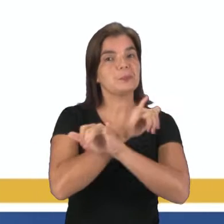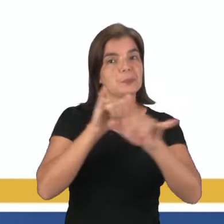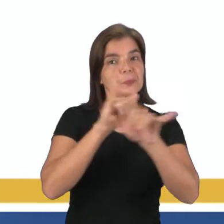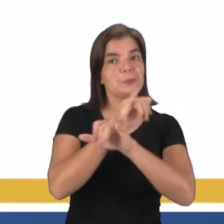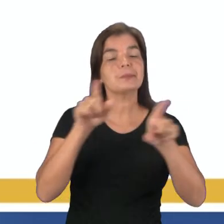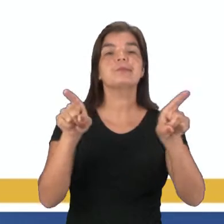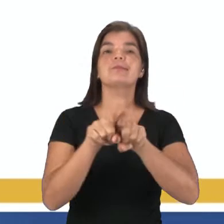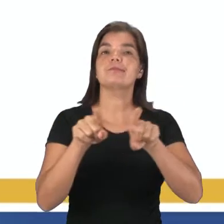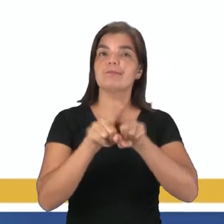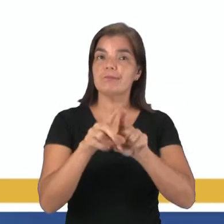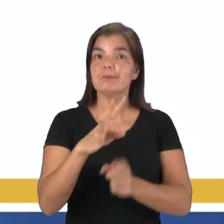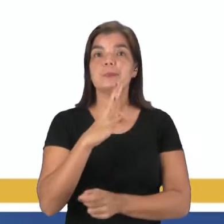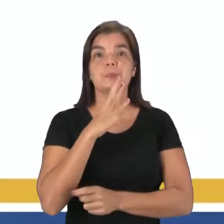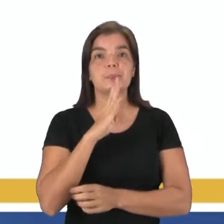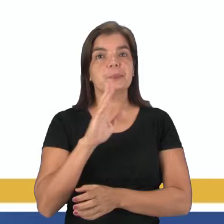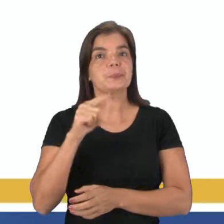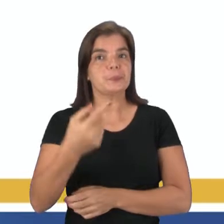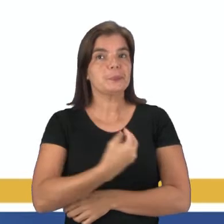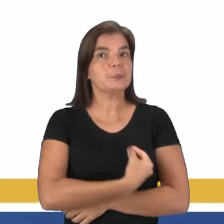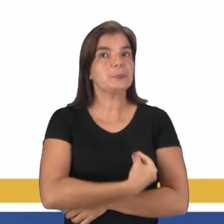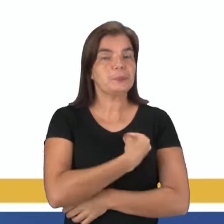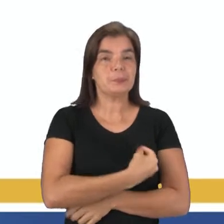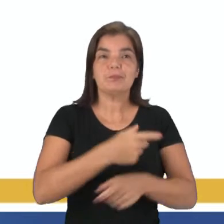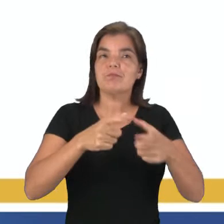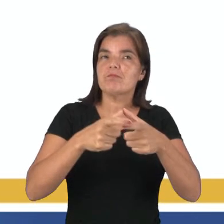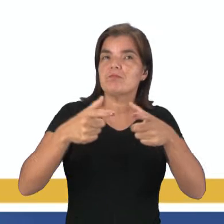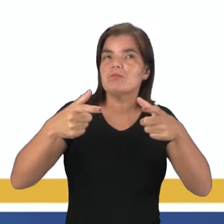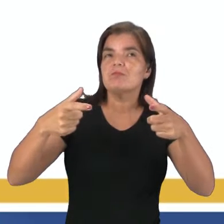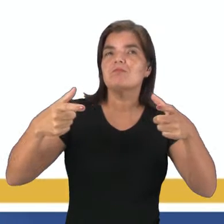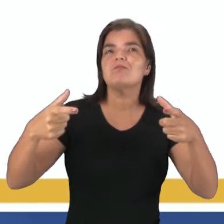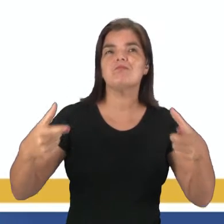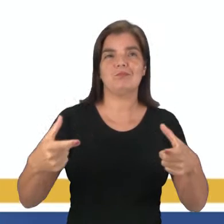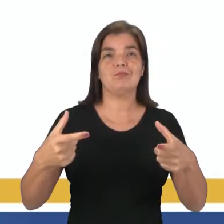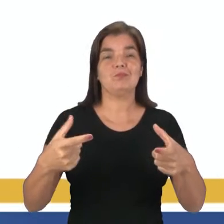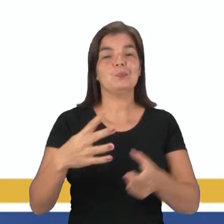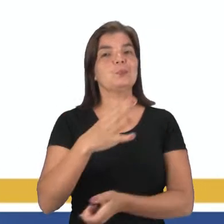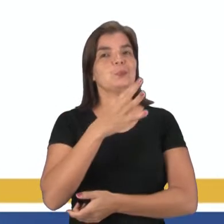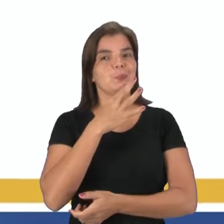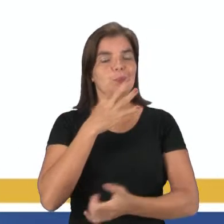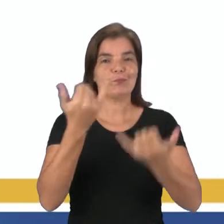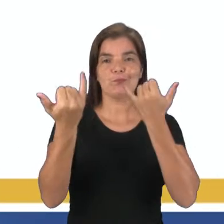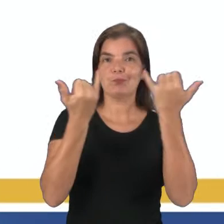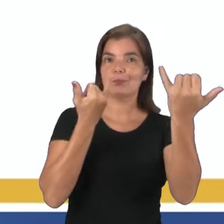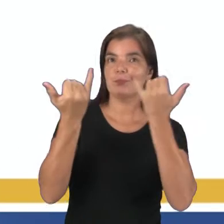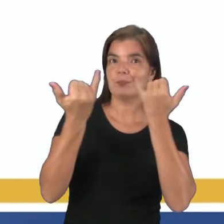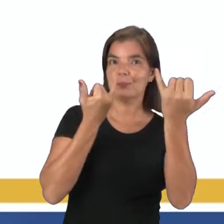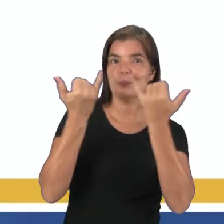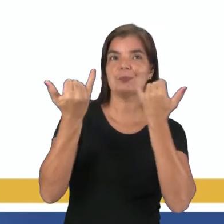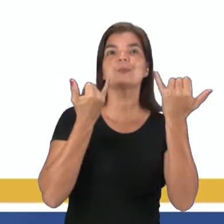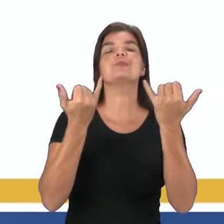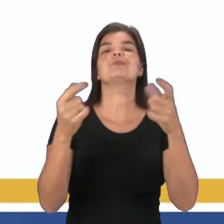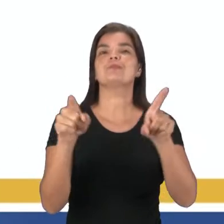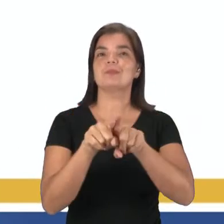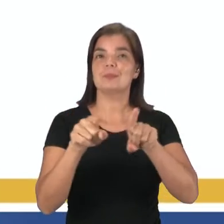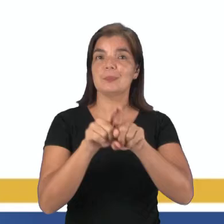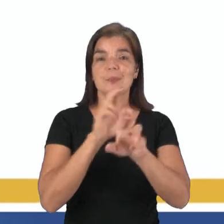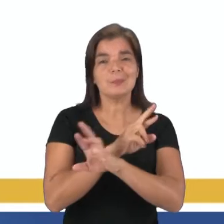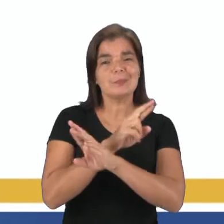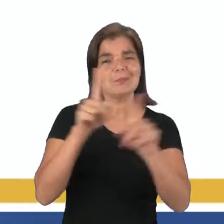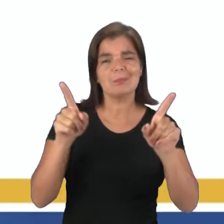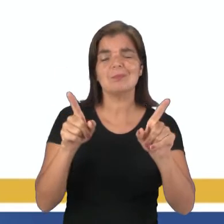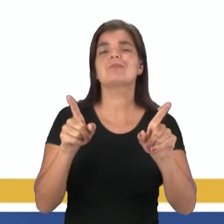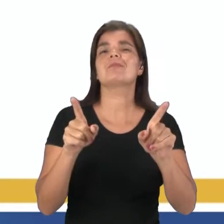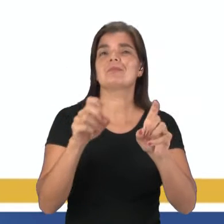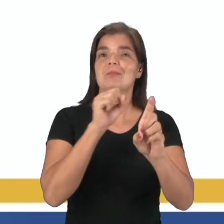novas tecnologias de informação e conhecimento. Por um lado, vivemos um aumento enorme do intercâmbio